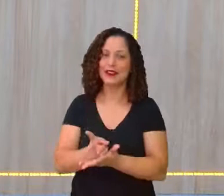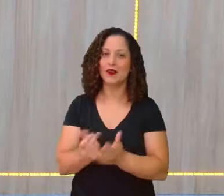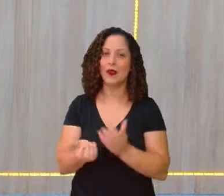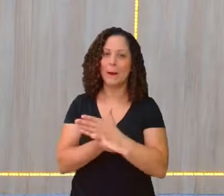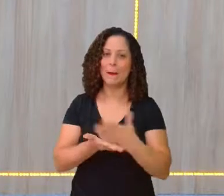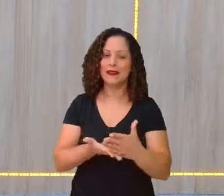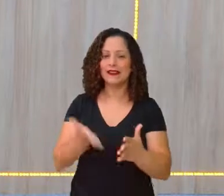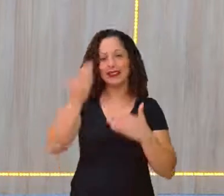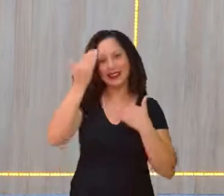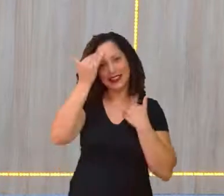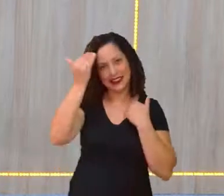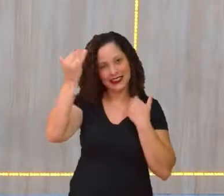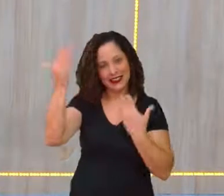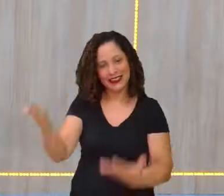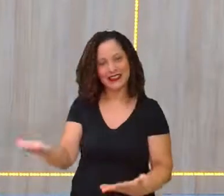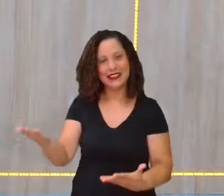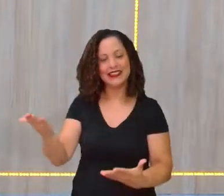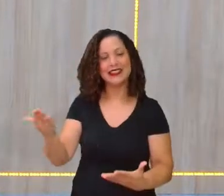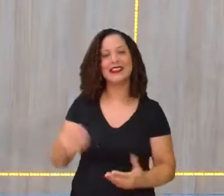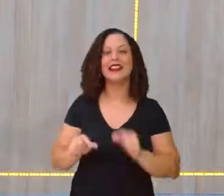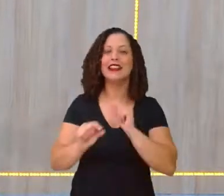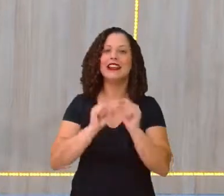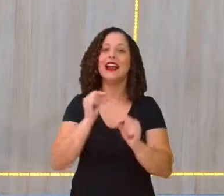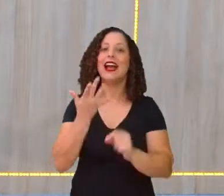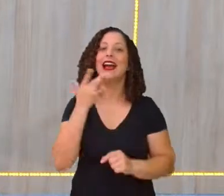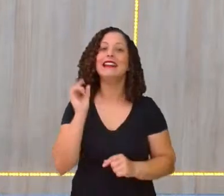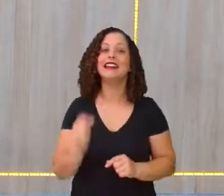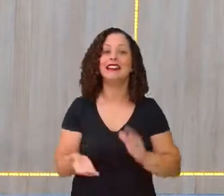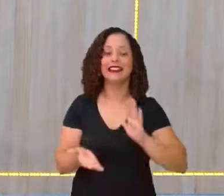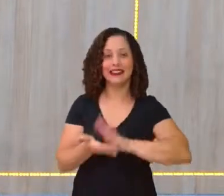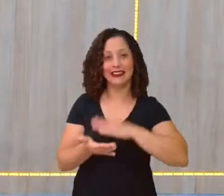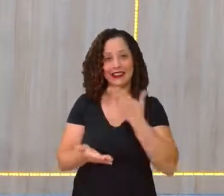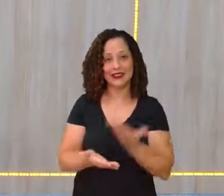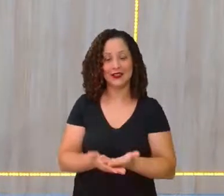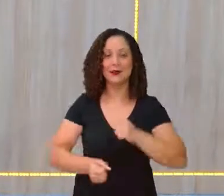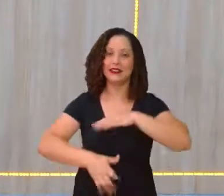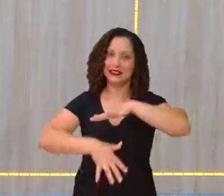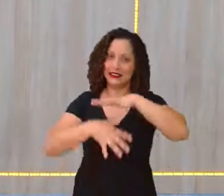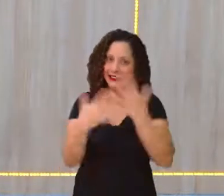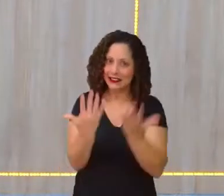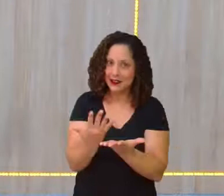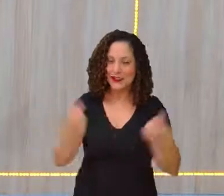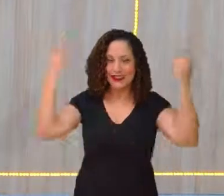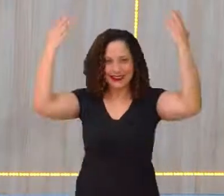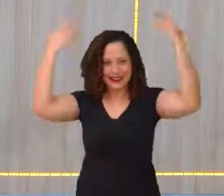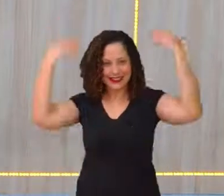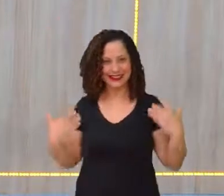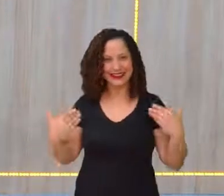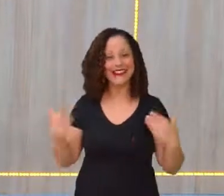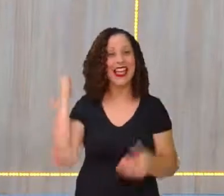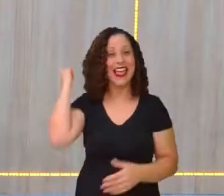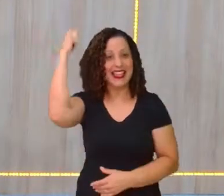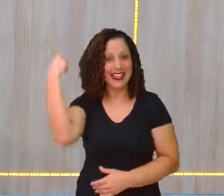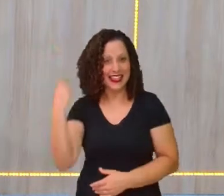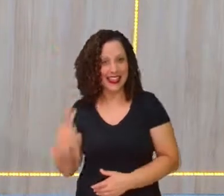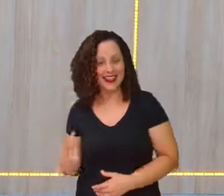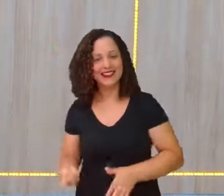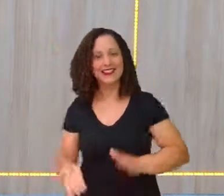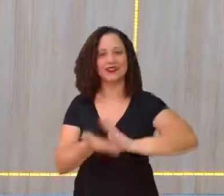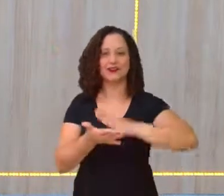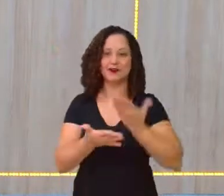começar agradecendo, né, aos e às intérpretes que ficam aqui com a gente. Hoje quem está conosco é a nossa querida